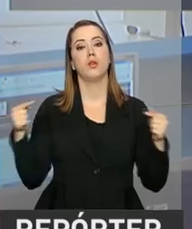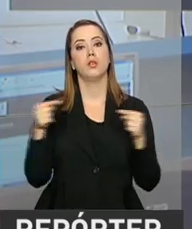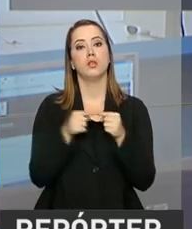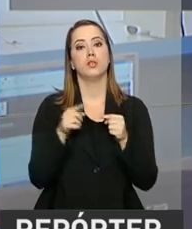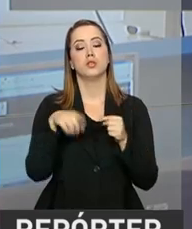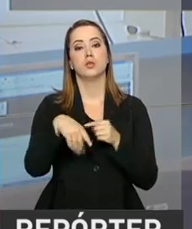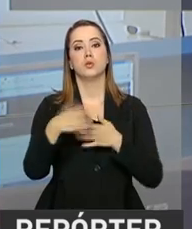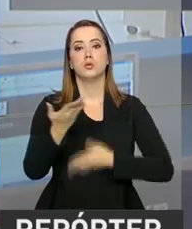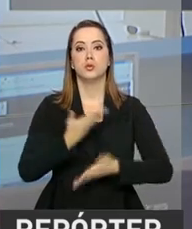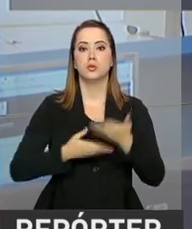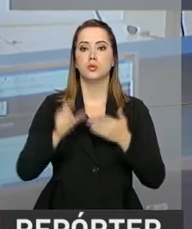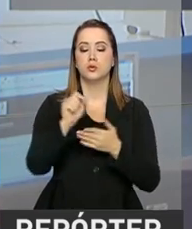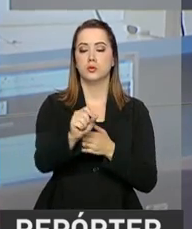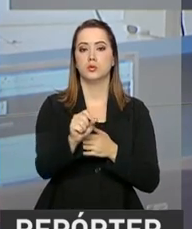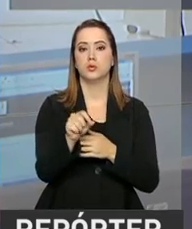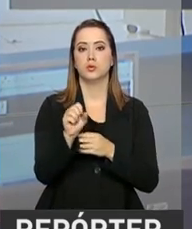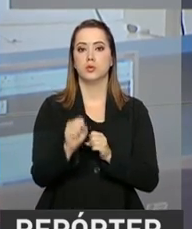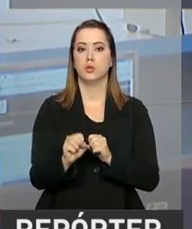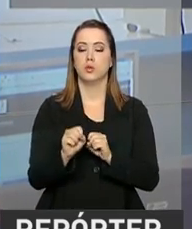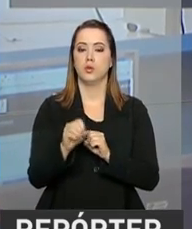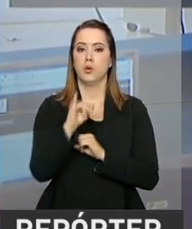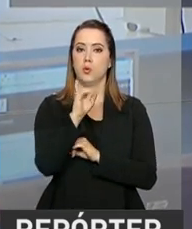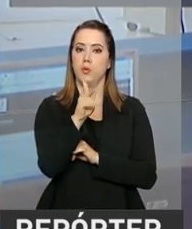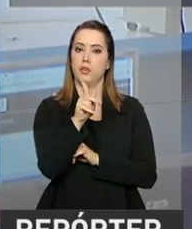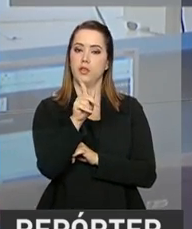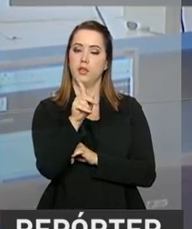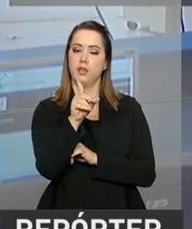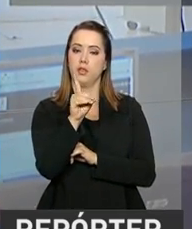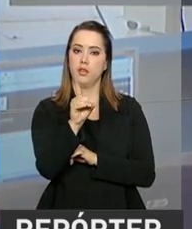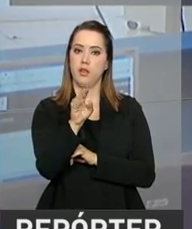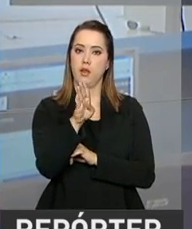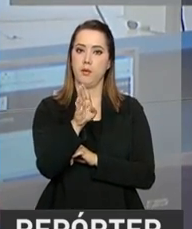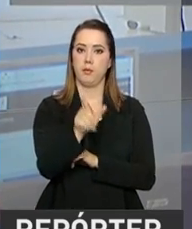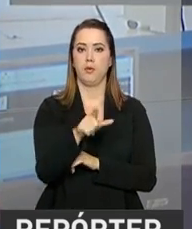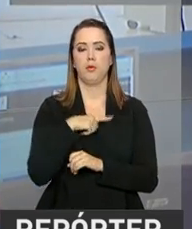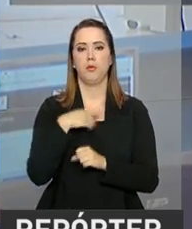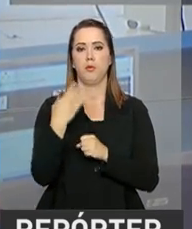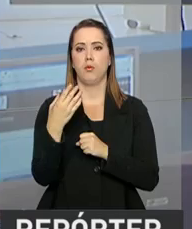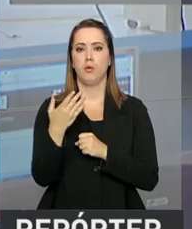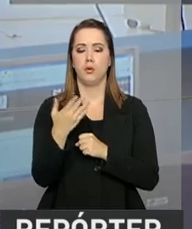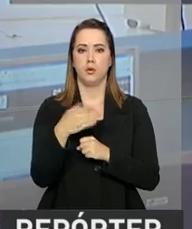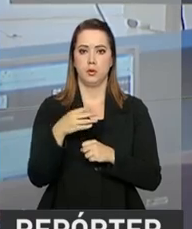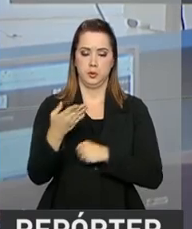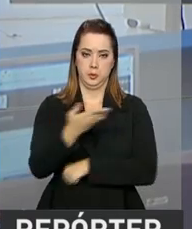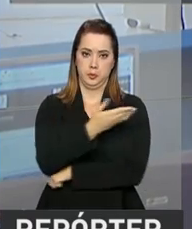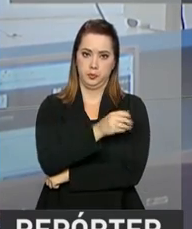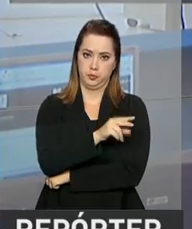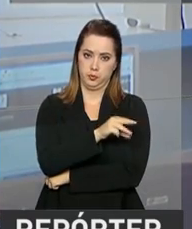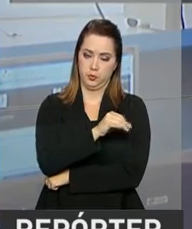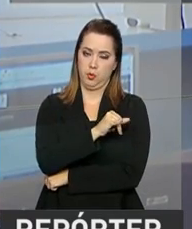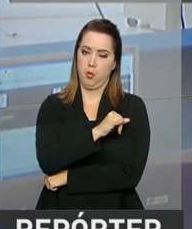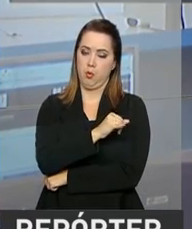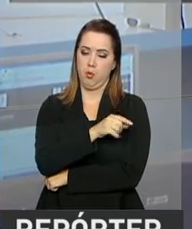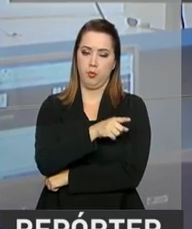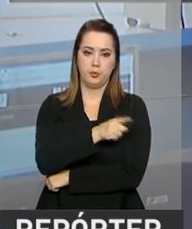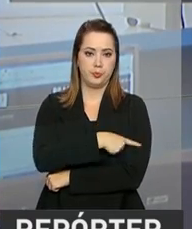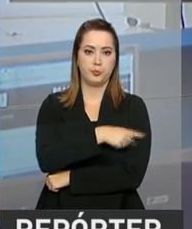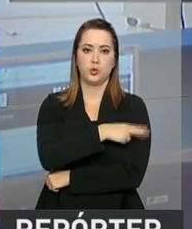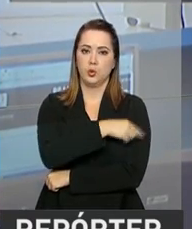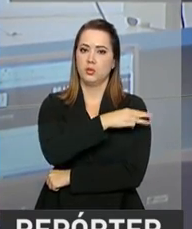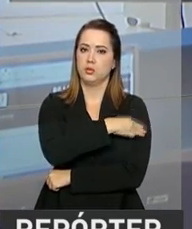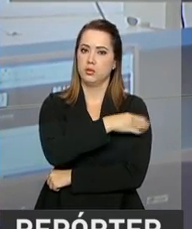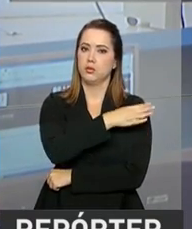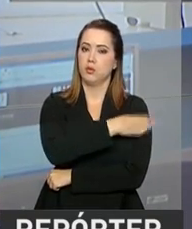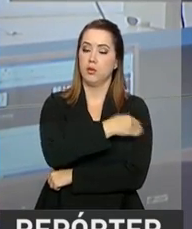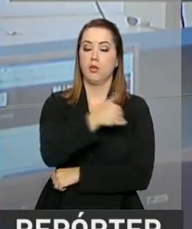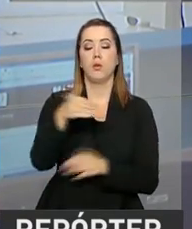índice de desenvolvimento da Educação Básica o Ideb os anos iniciais do Ensino Fundamental atingiram a meta do Ministério da Educação mas